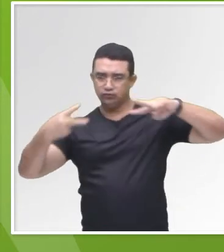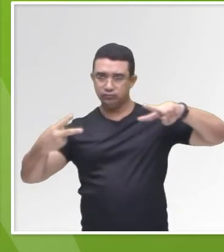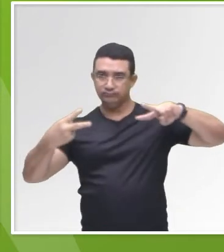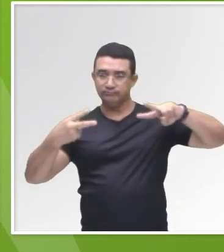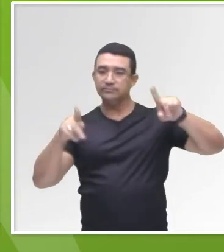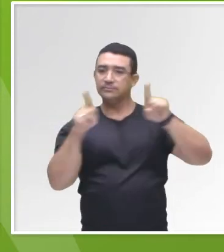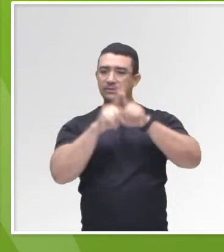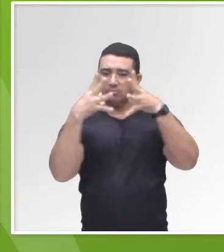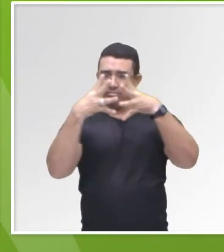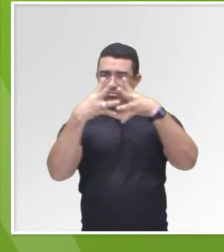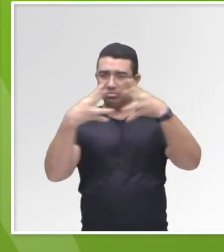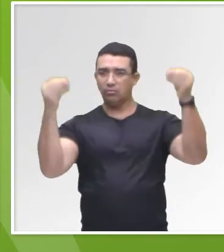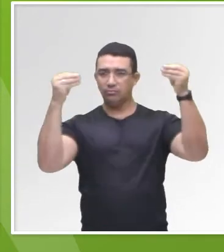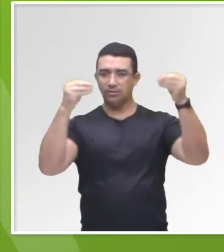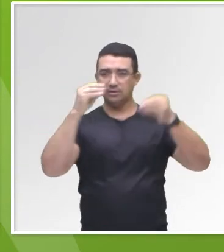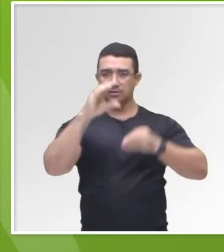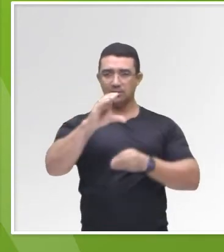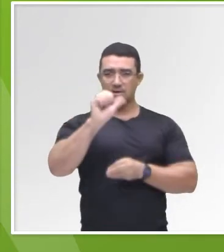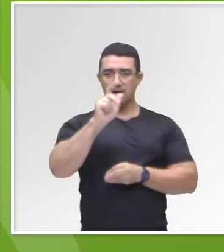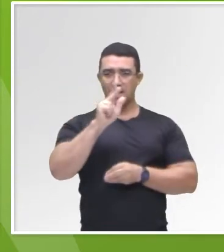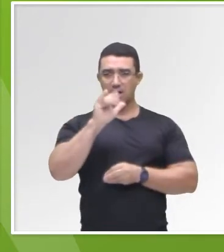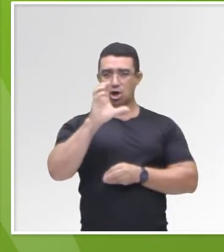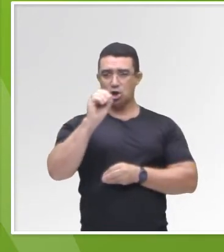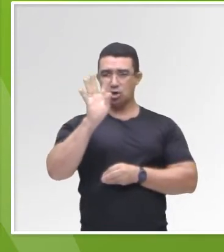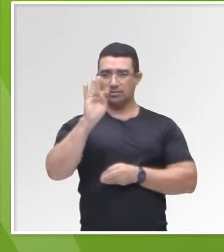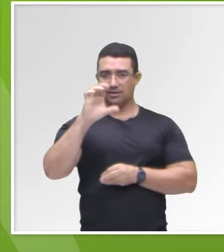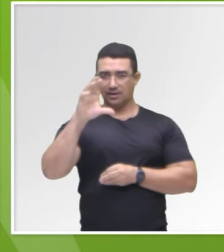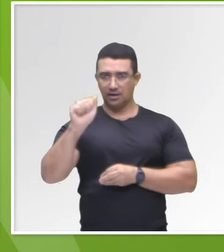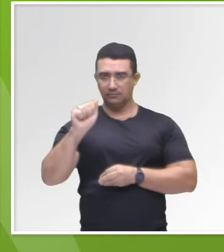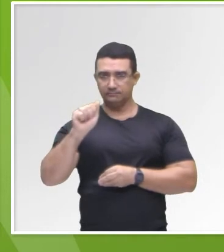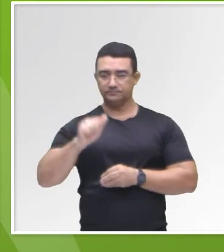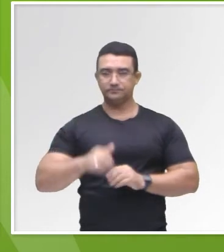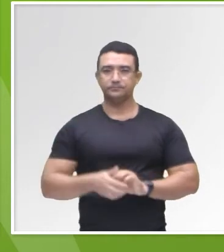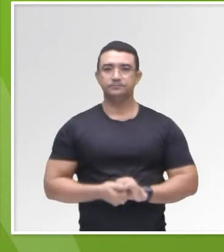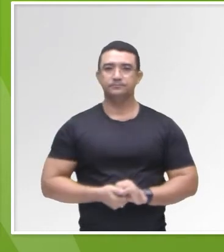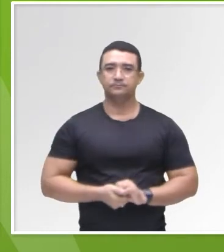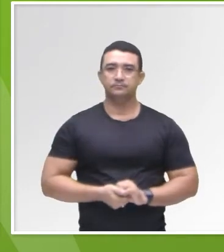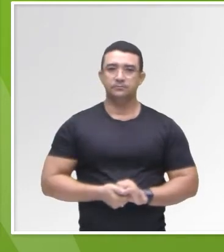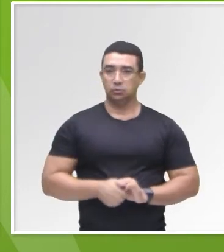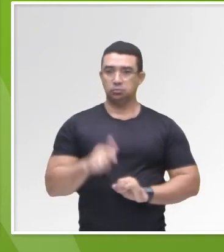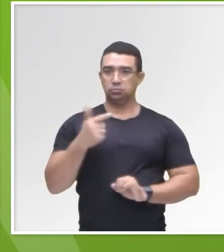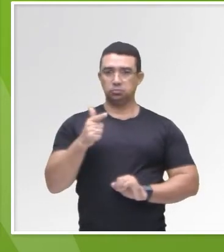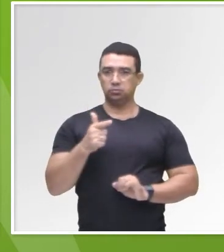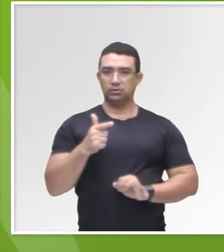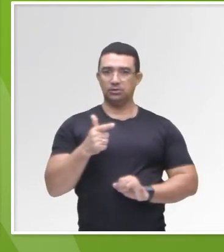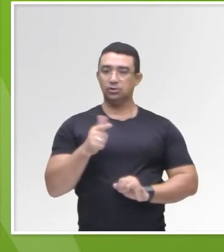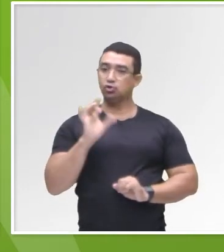desfragmentação total, olha aí, ó, desfragmentação total da carioteca. Não tem mais a carioteca aqui nessa imagem,